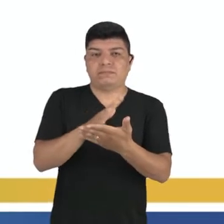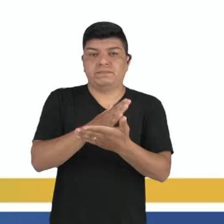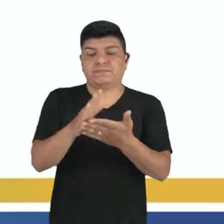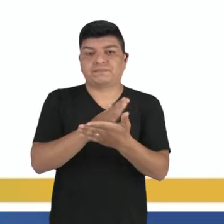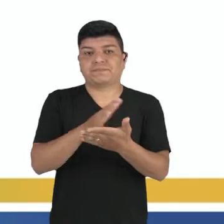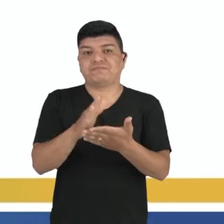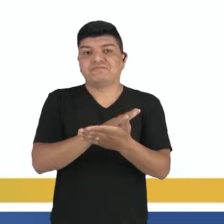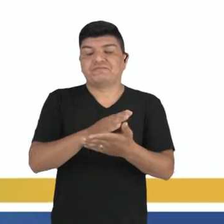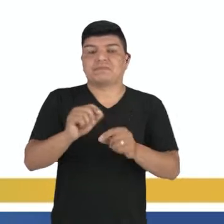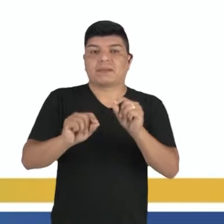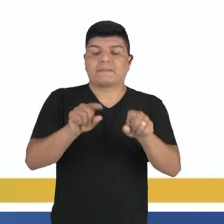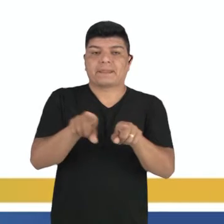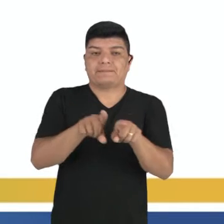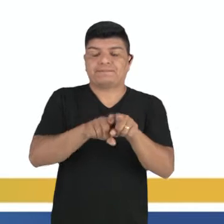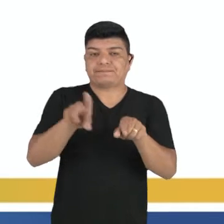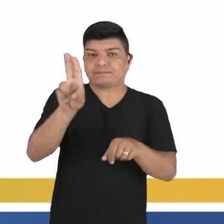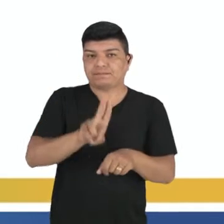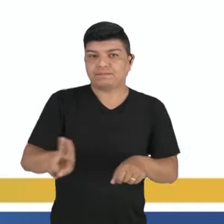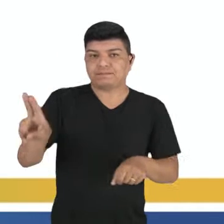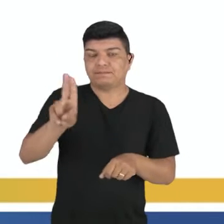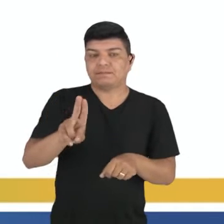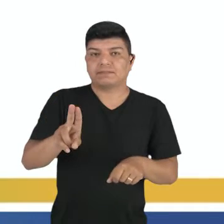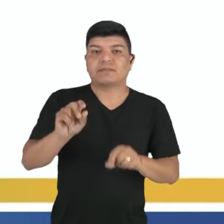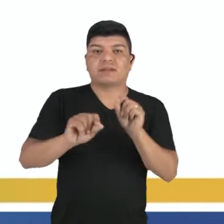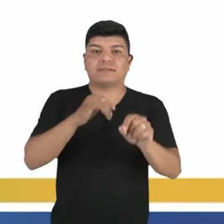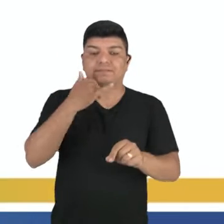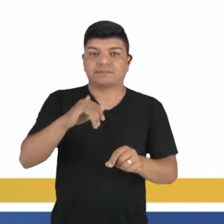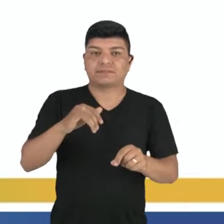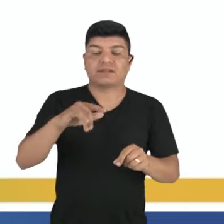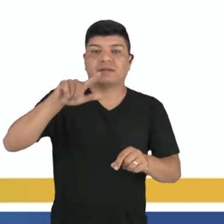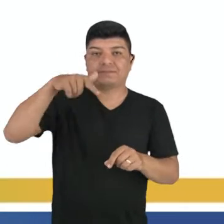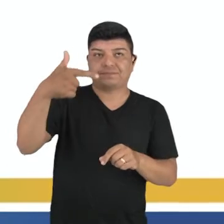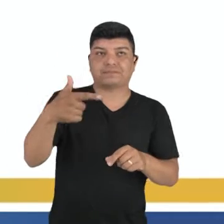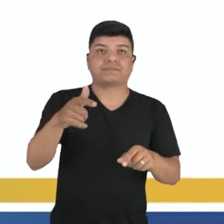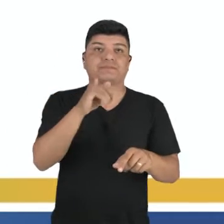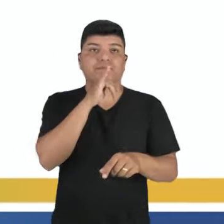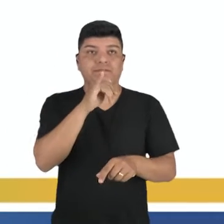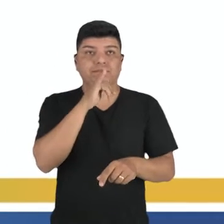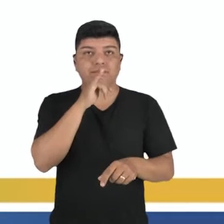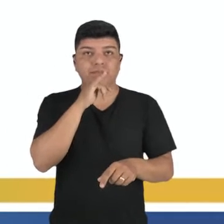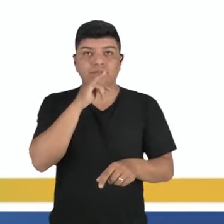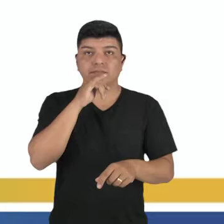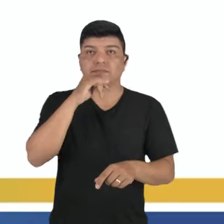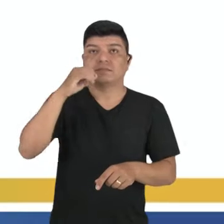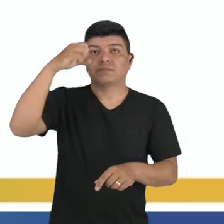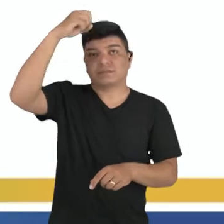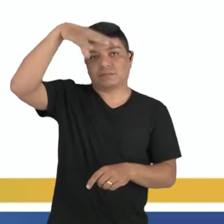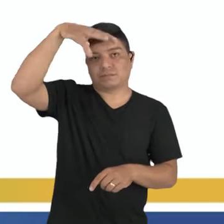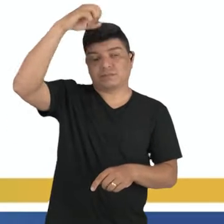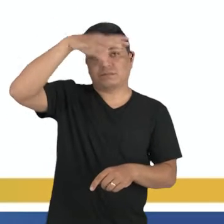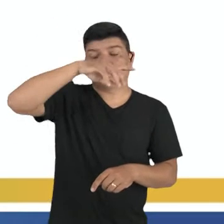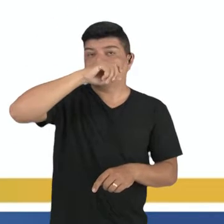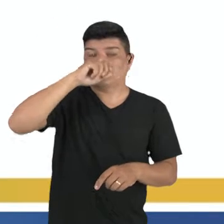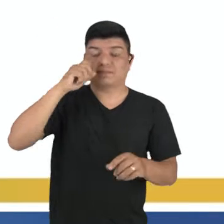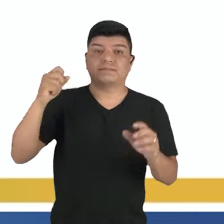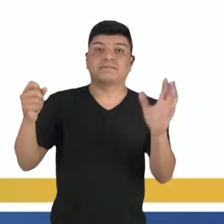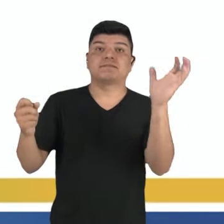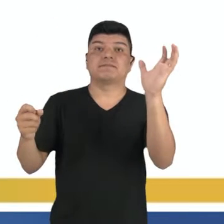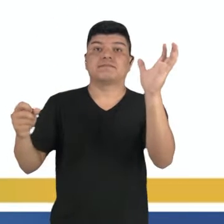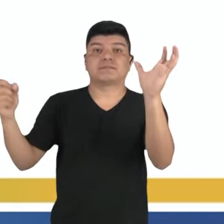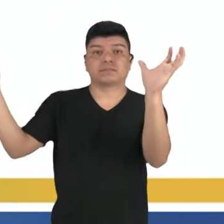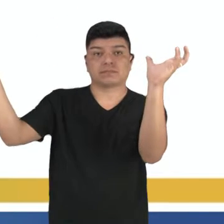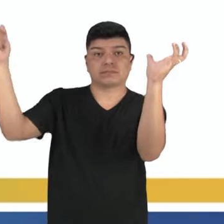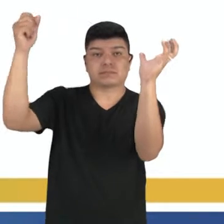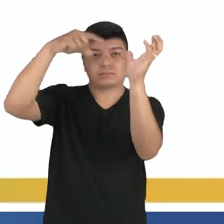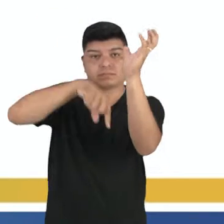substâncias minerais e também utilizando fonte de energia externa como por exemplo a energia luminosa no caso da fotossíntese